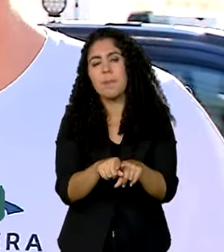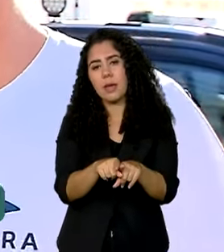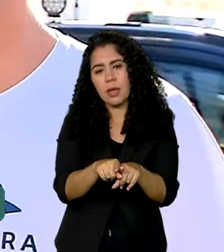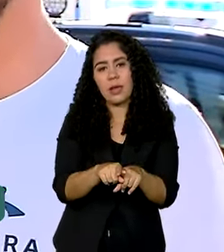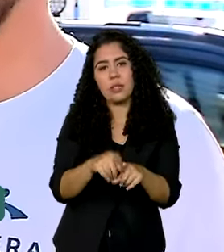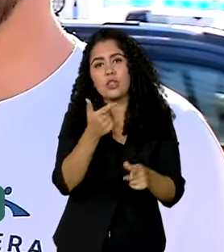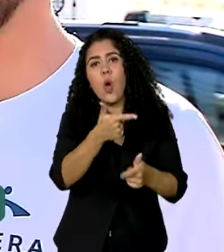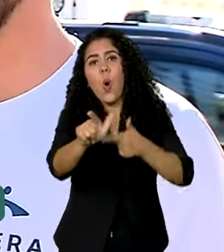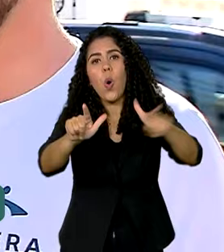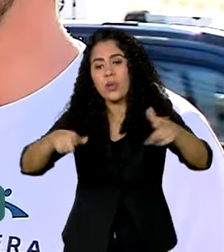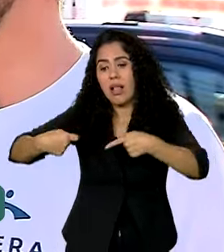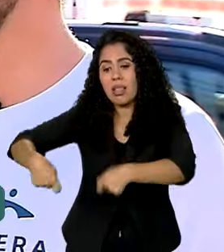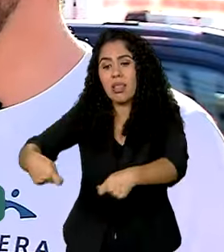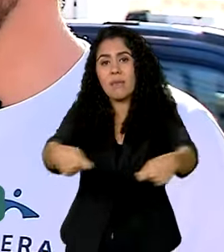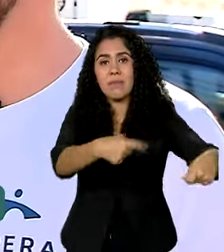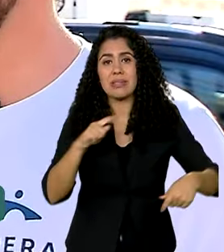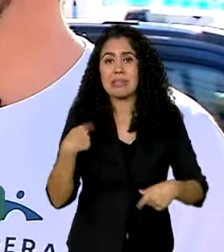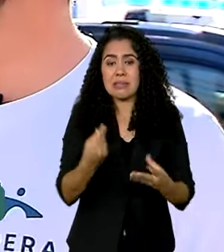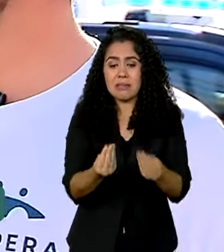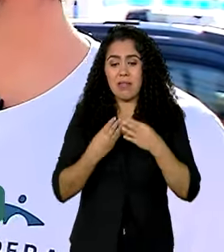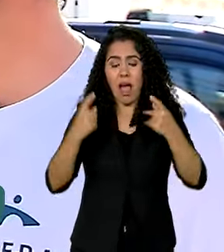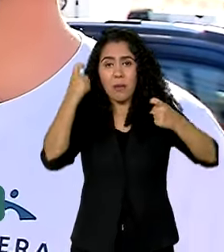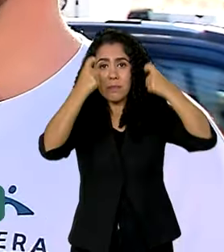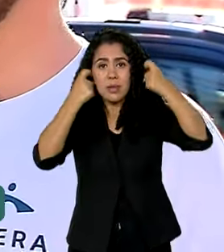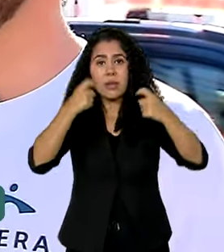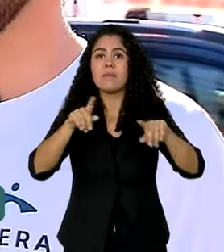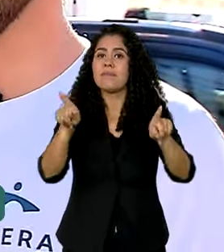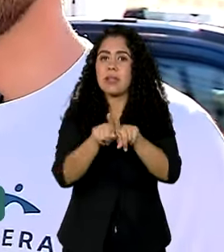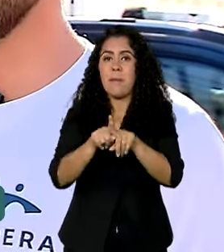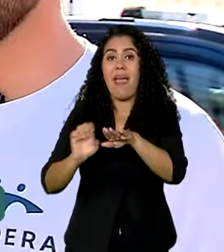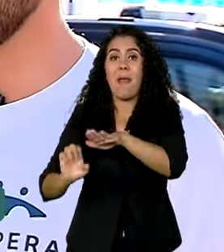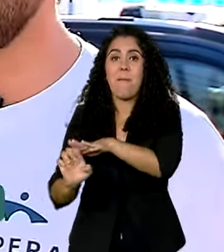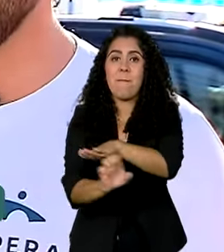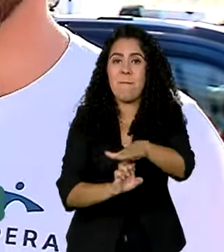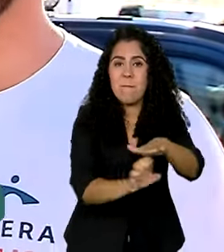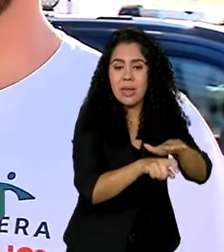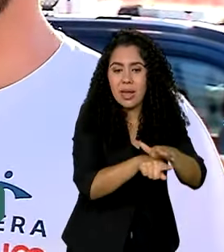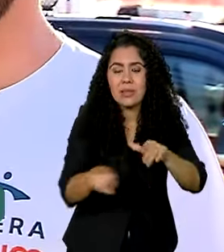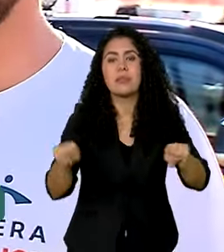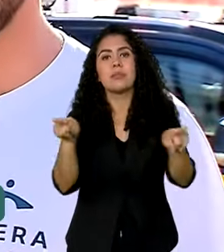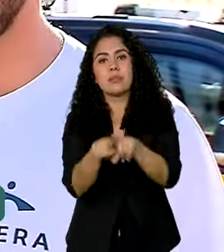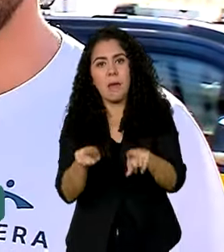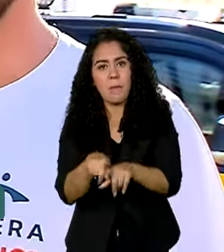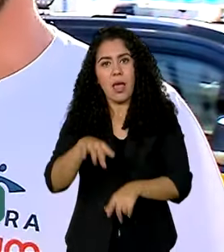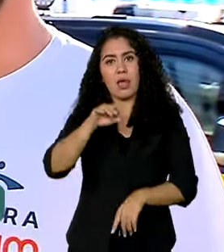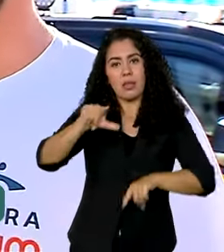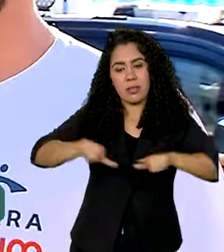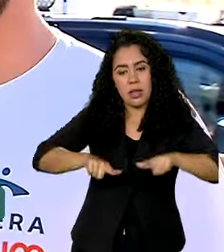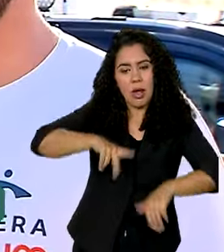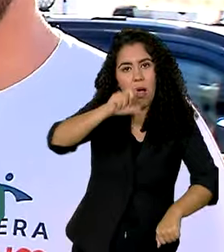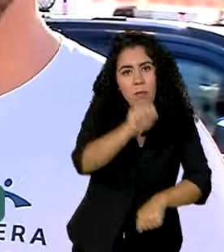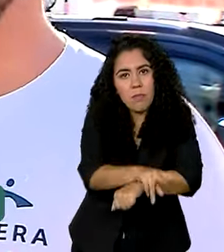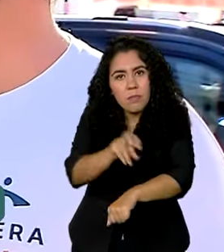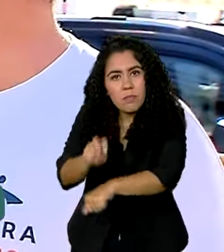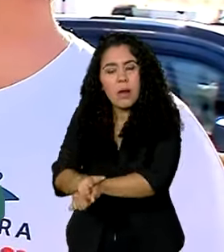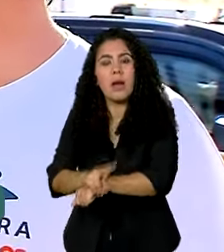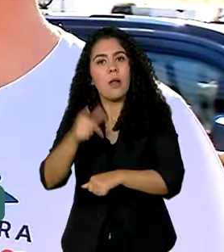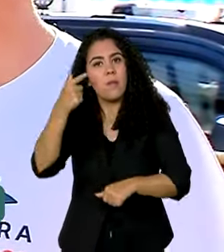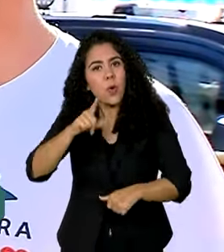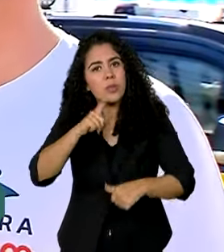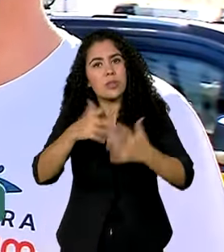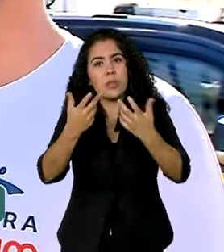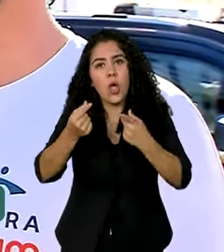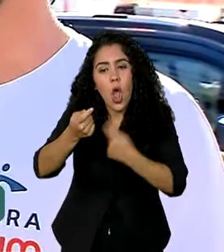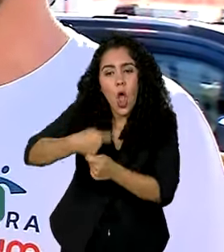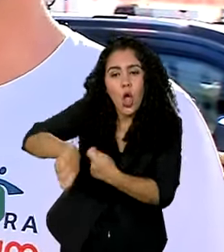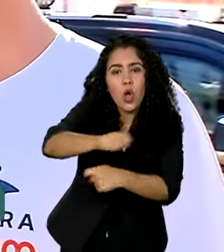de outra demanda que nos preocupa muito, que é salvar as empresas, né? Salvar os empregos, conseguir preservar o funcionamento econômico